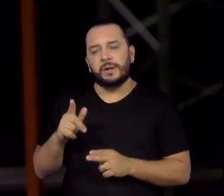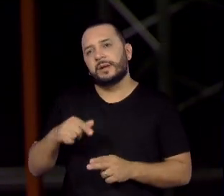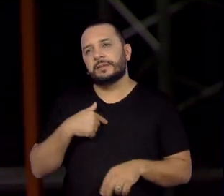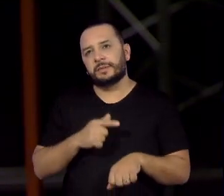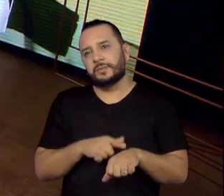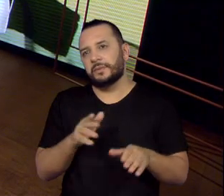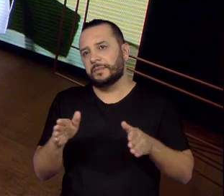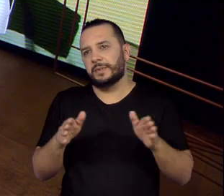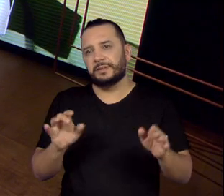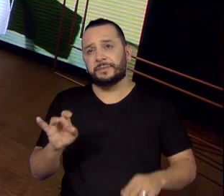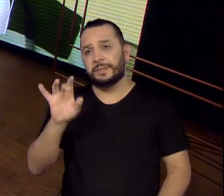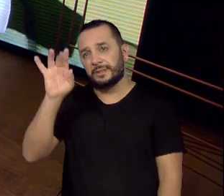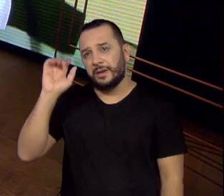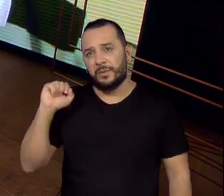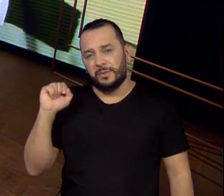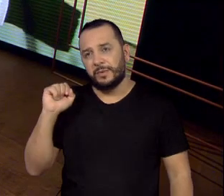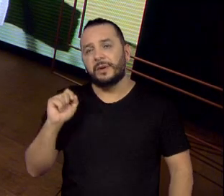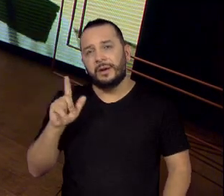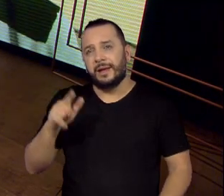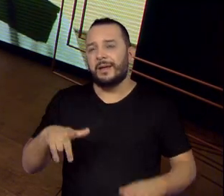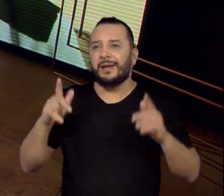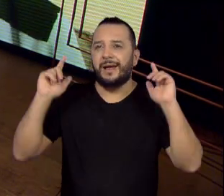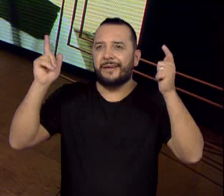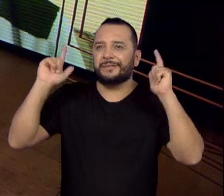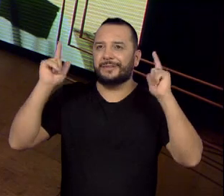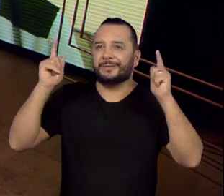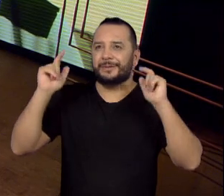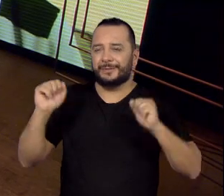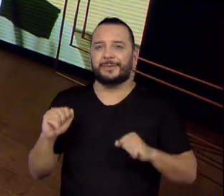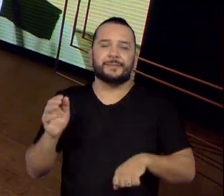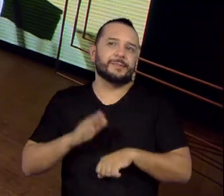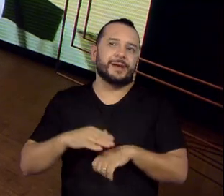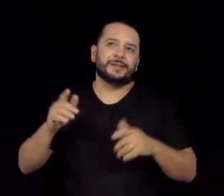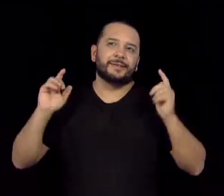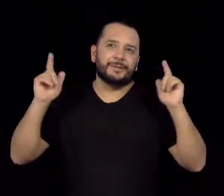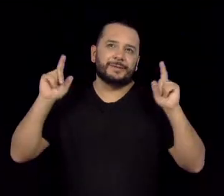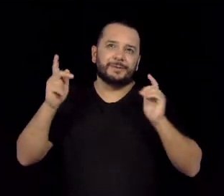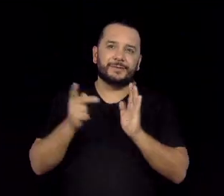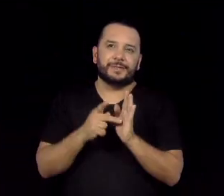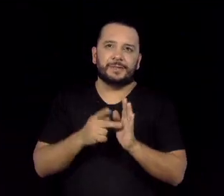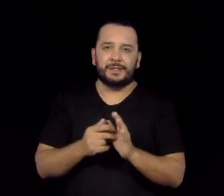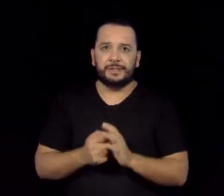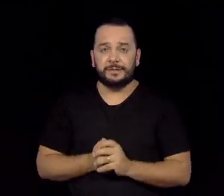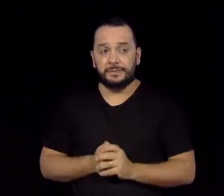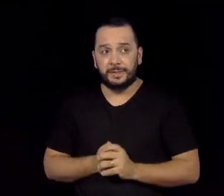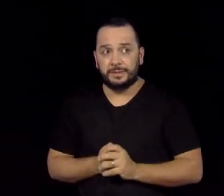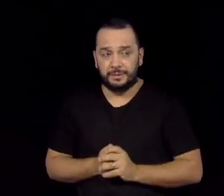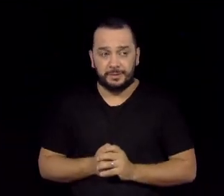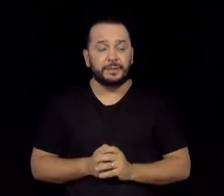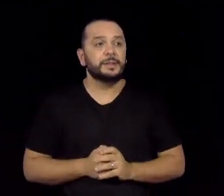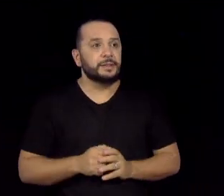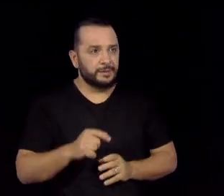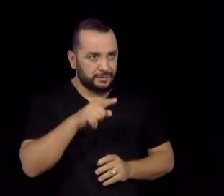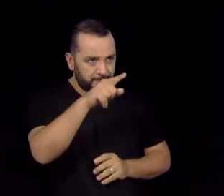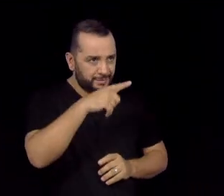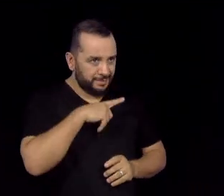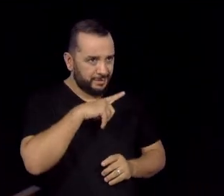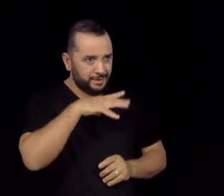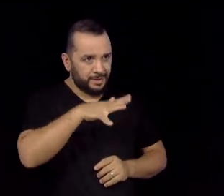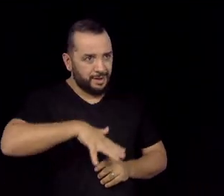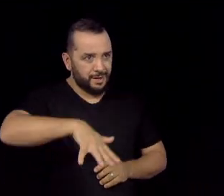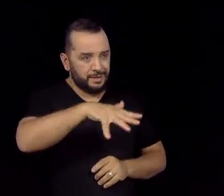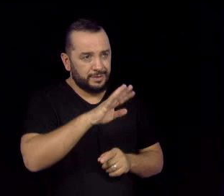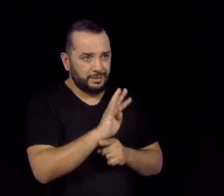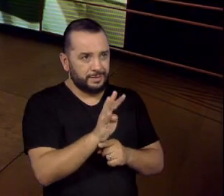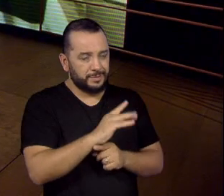sua vida. Foi mais uma aventura, foi muito mais uma aventura. Mas olha, ainda dentro desse universo do cinema, a